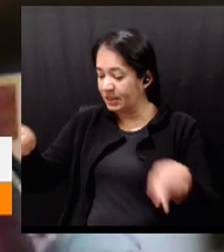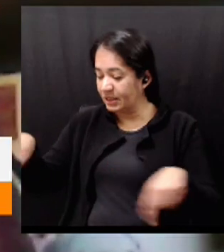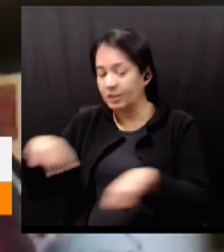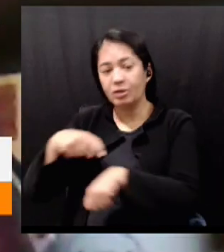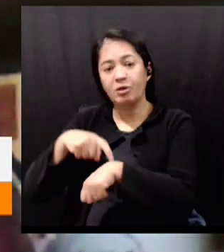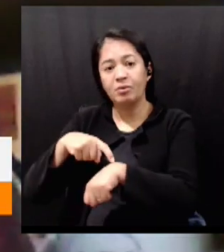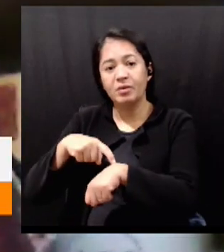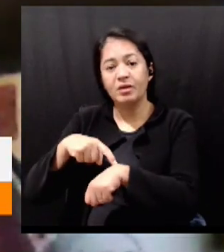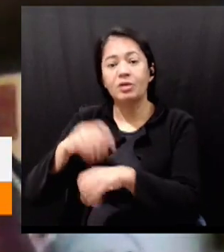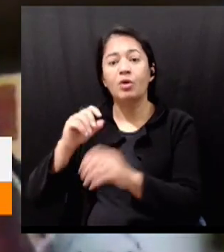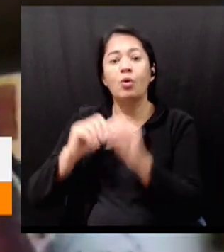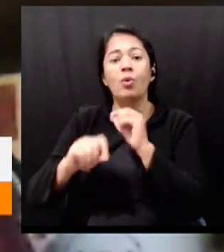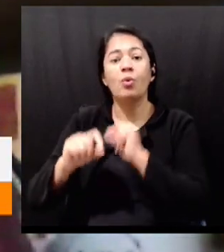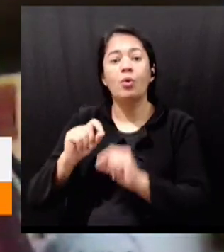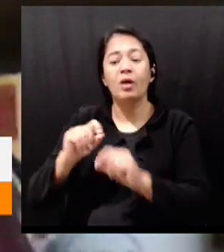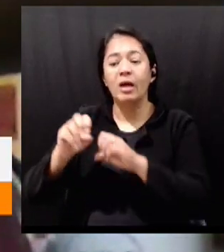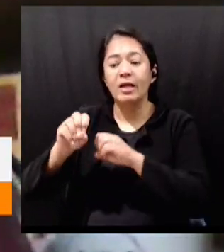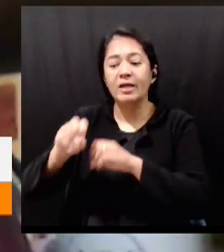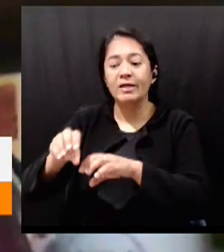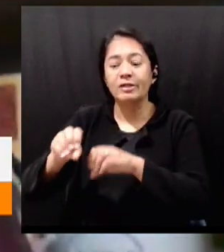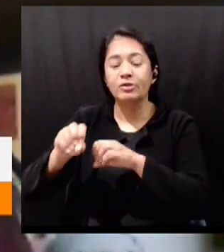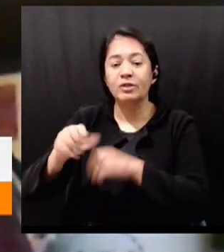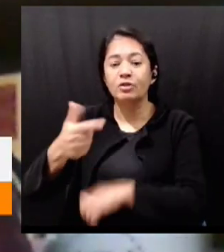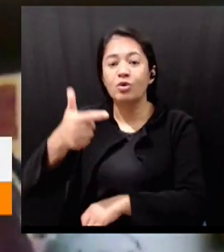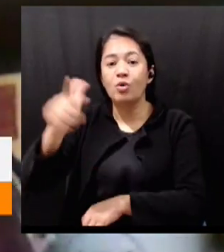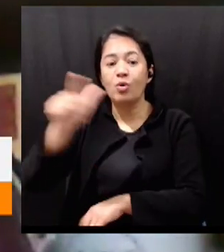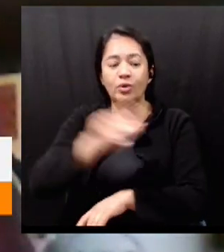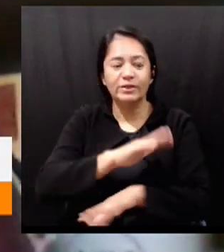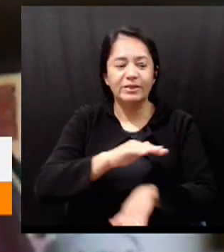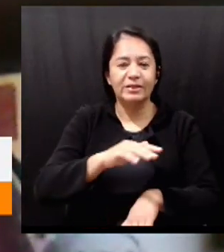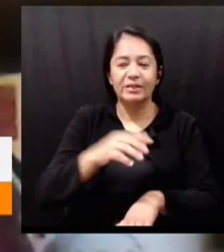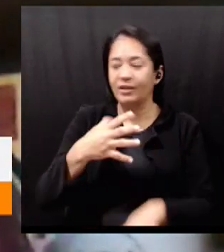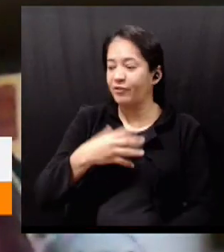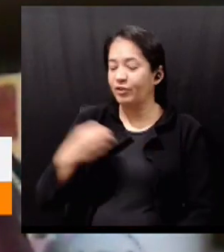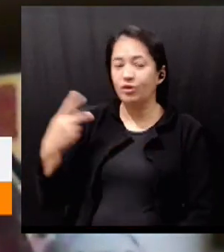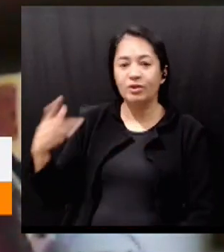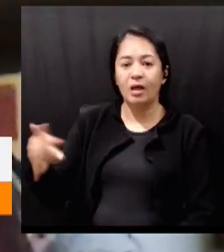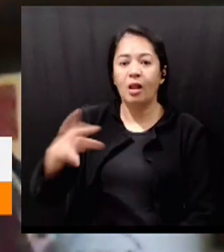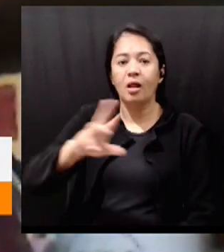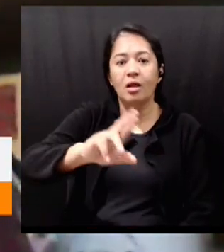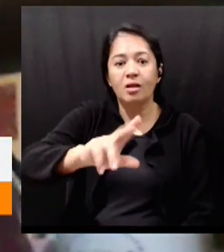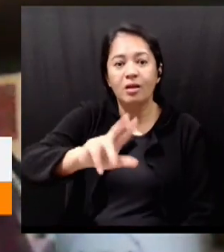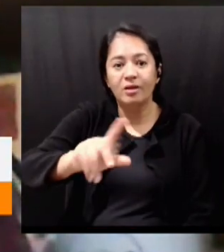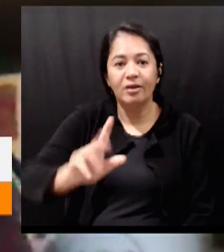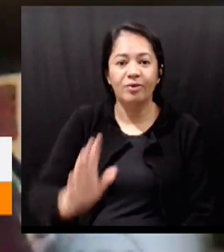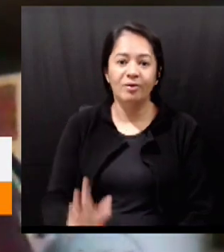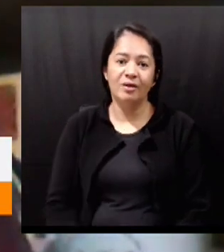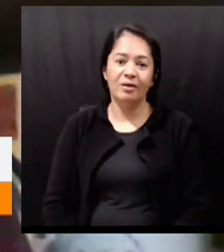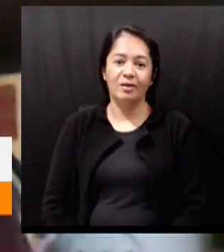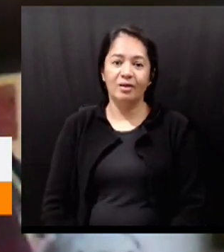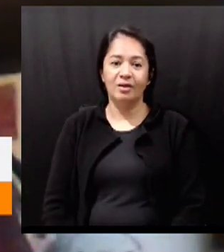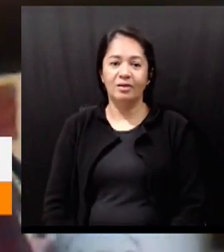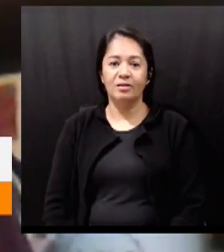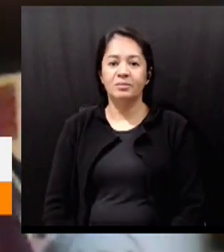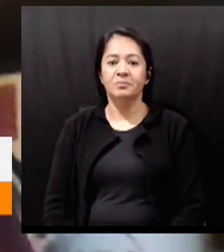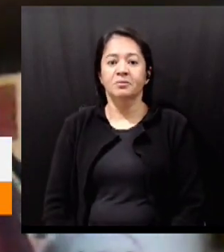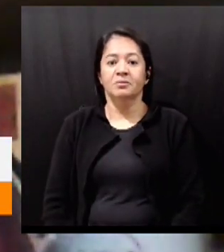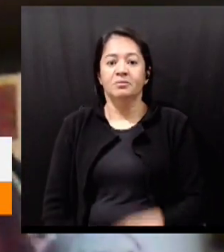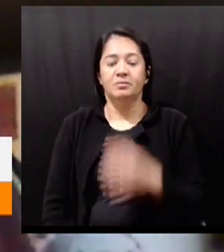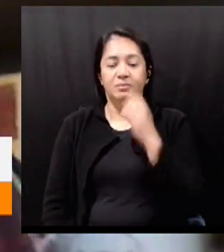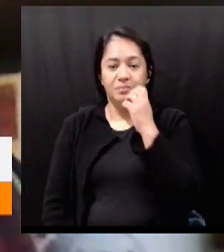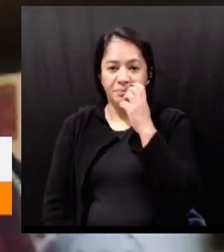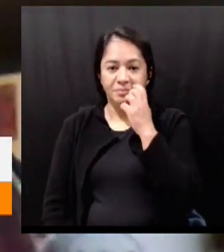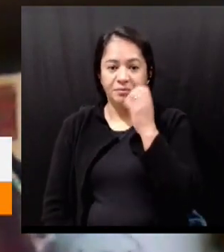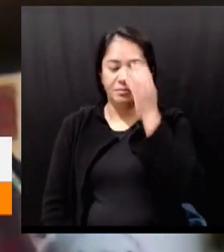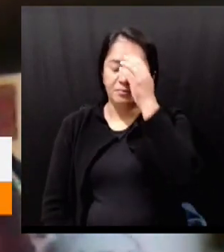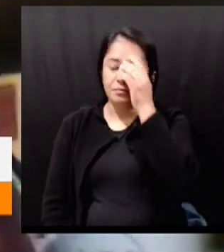educando outras crianças que não são as filhas dela. Instruindo, na verdade, né? Não é educação, instruindo.